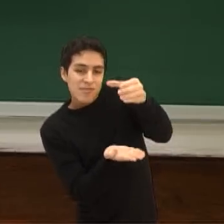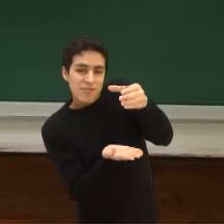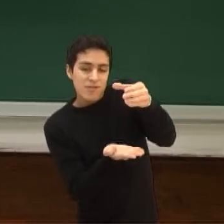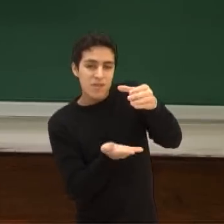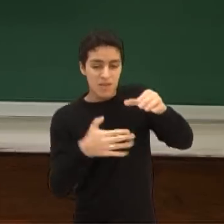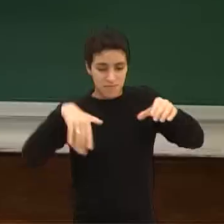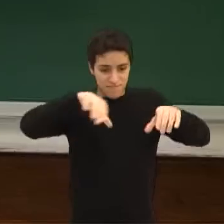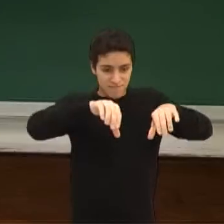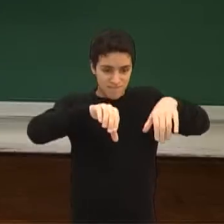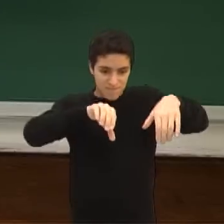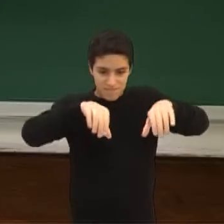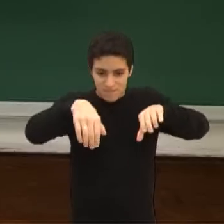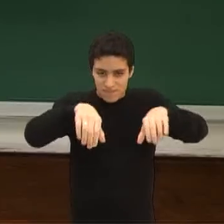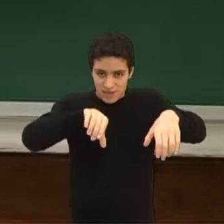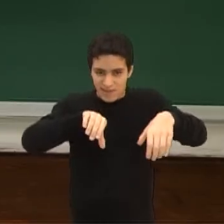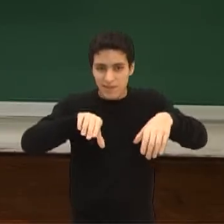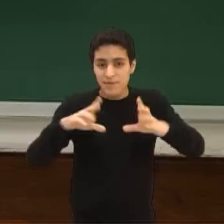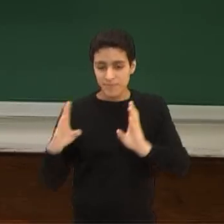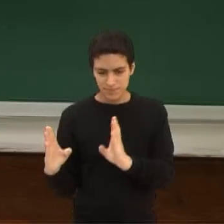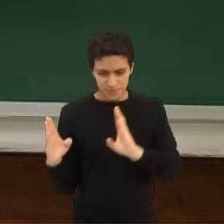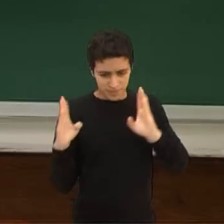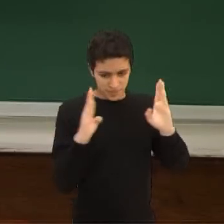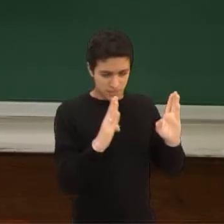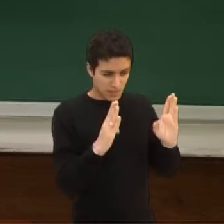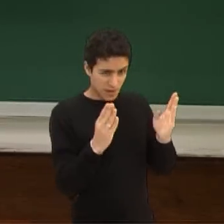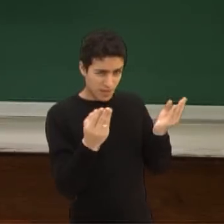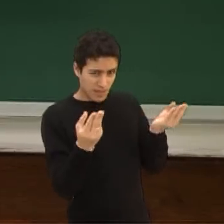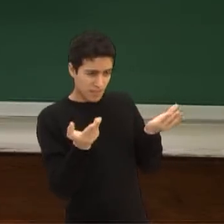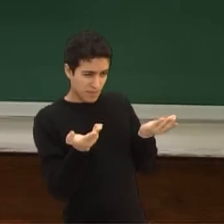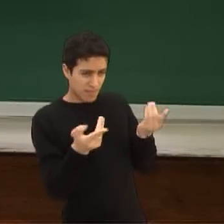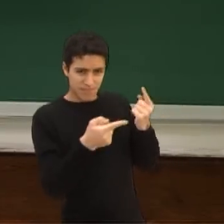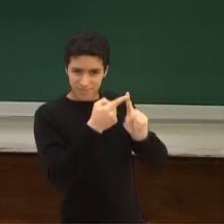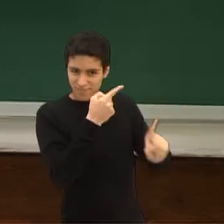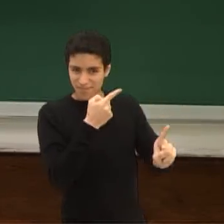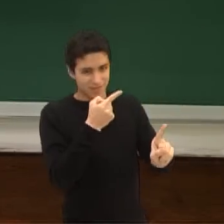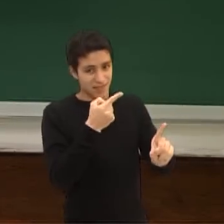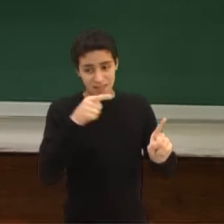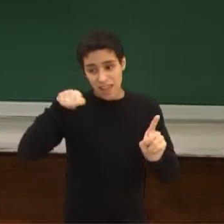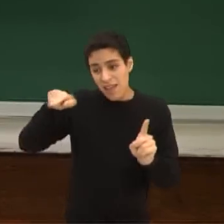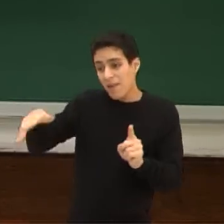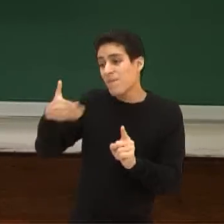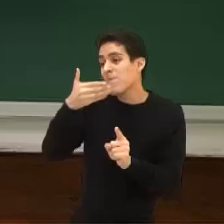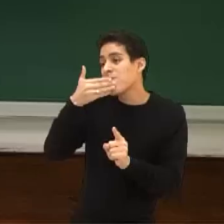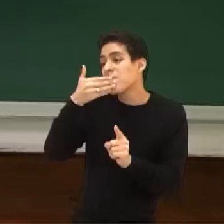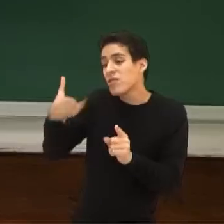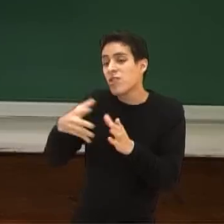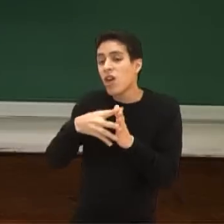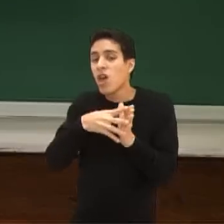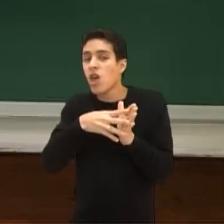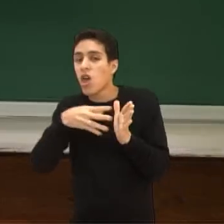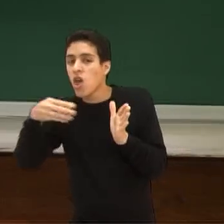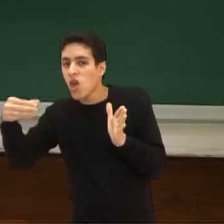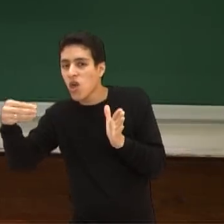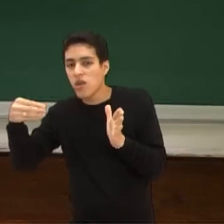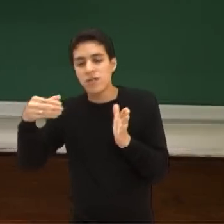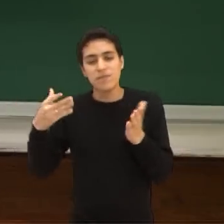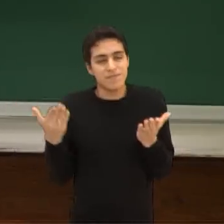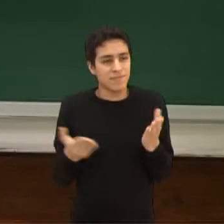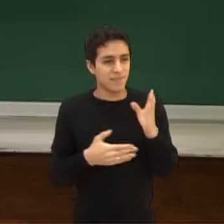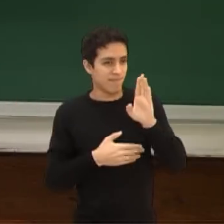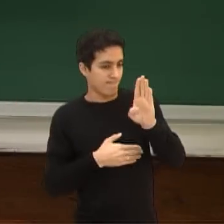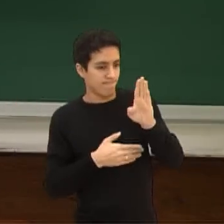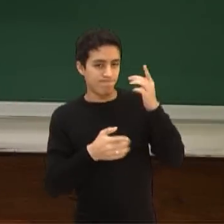cilindro. Nós precisamos da planificação do cilindro? Não, nós queremos a do cone. Então, a letra